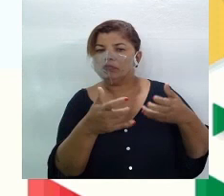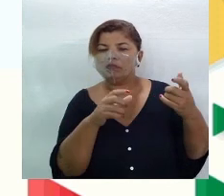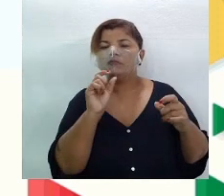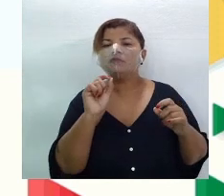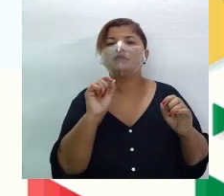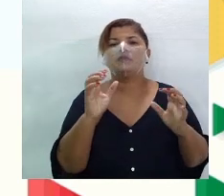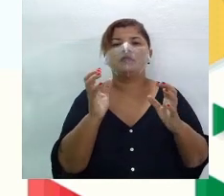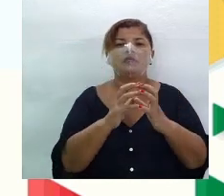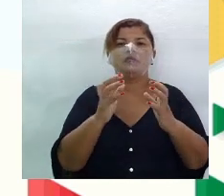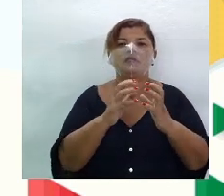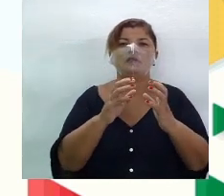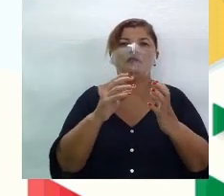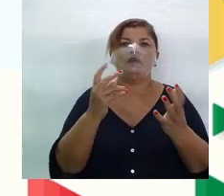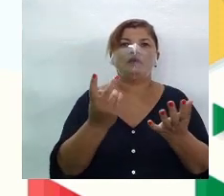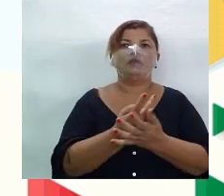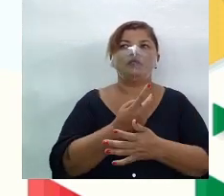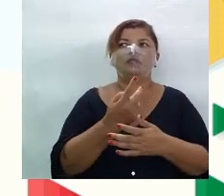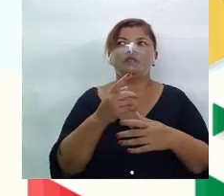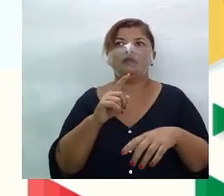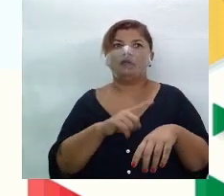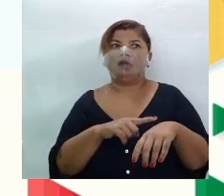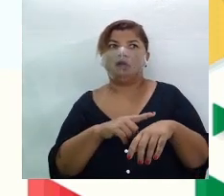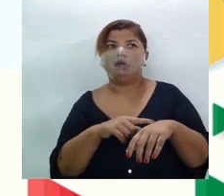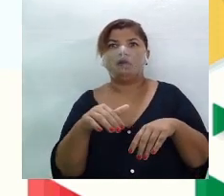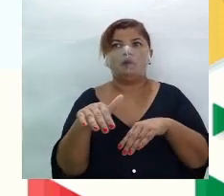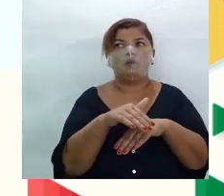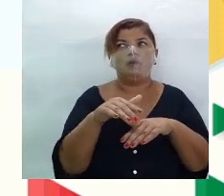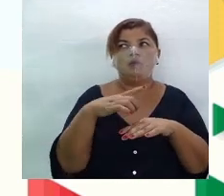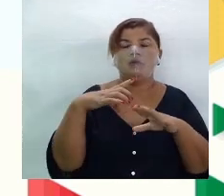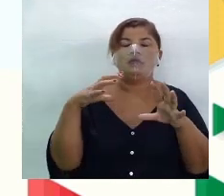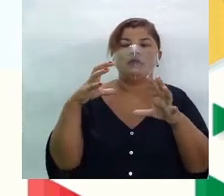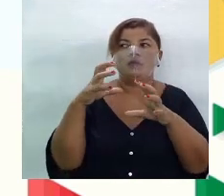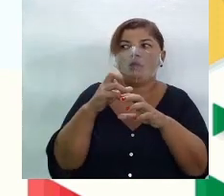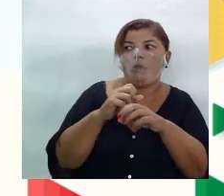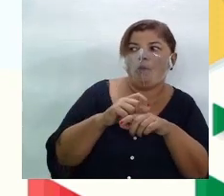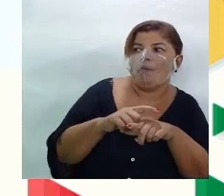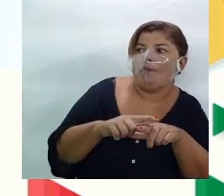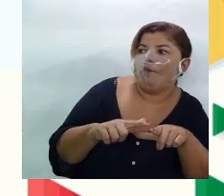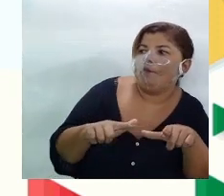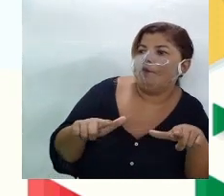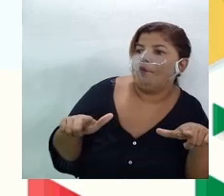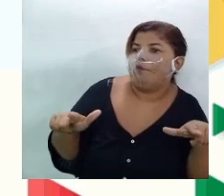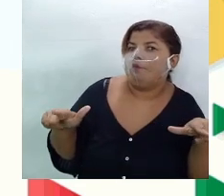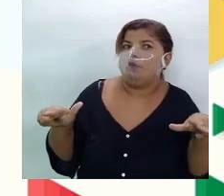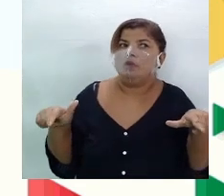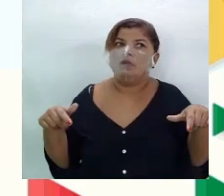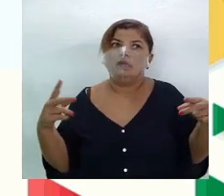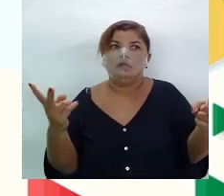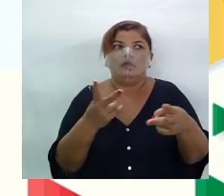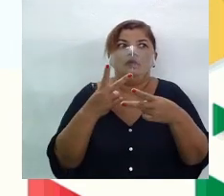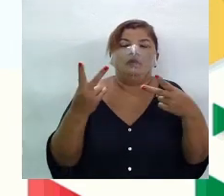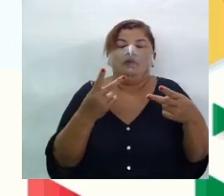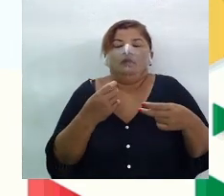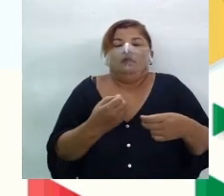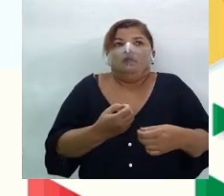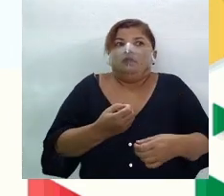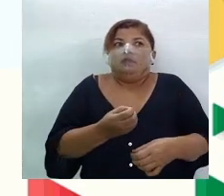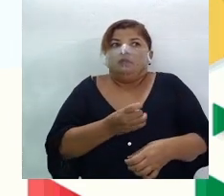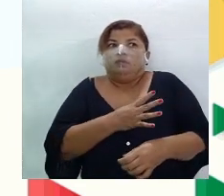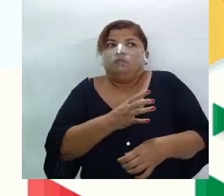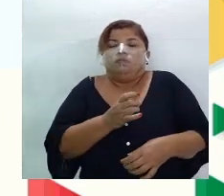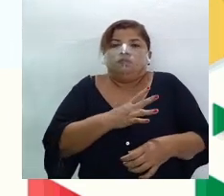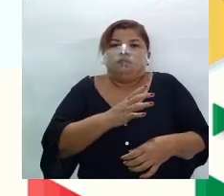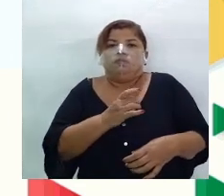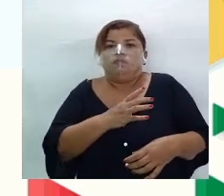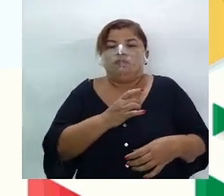Recife, nas horas em que as ruas, olha aí, as ruas se faziam desertas, olha aí, e o vento arrepiava as espinhas. Interessante,